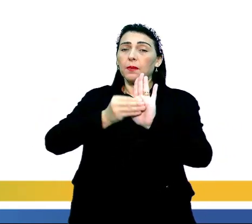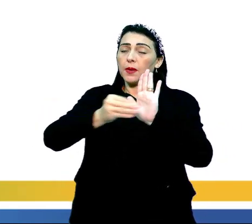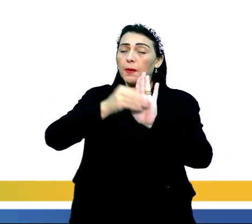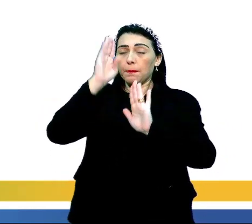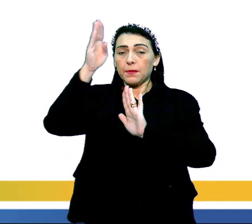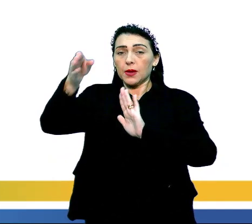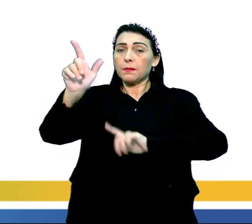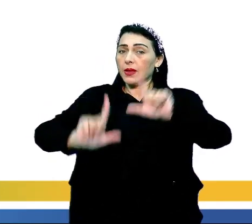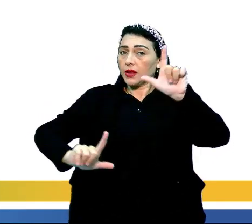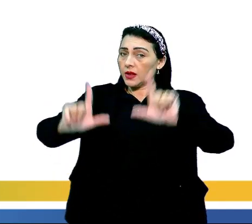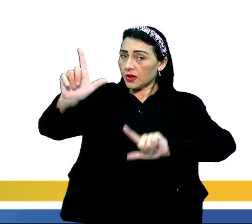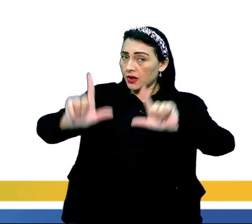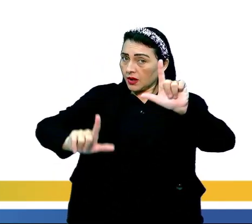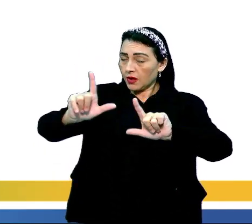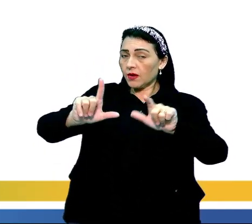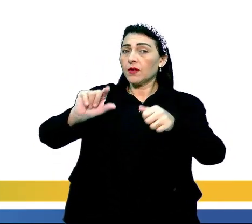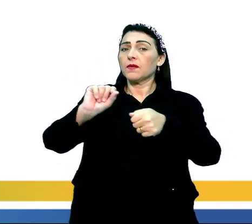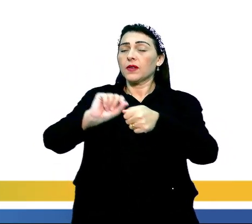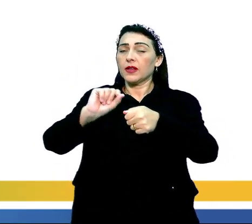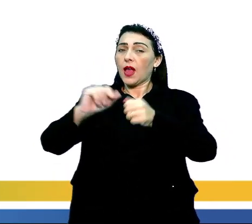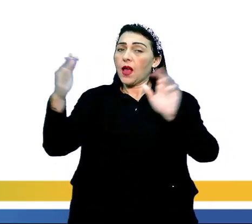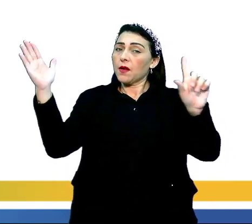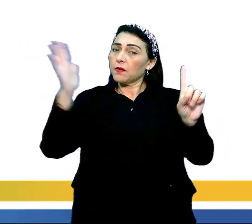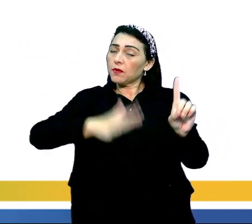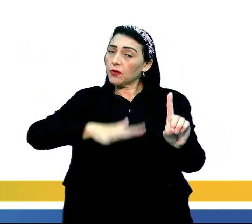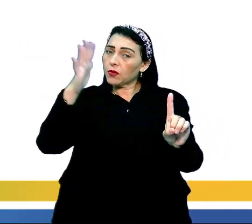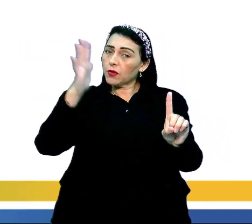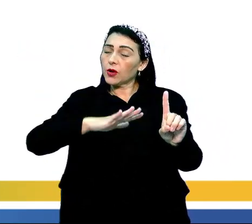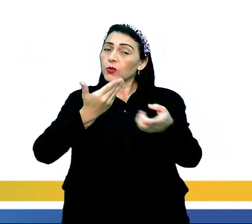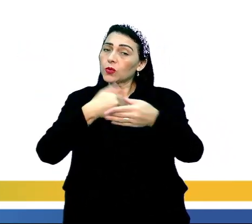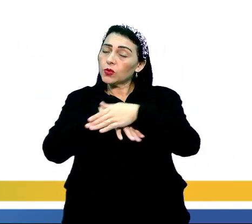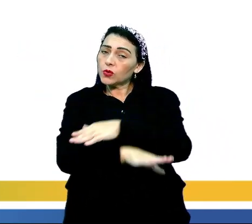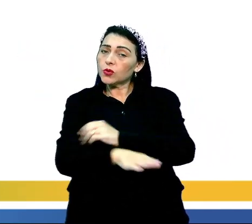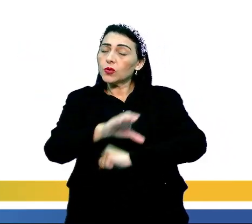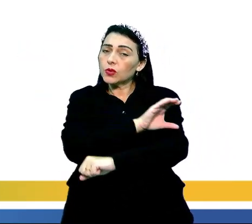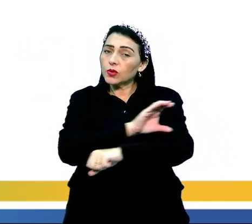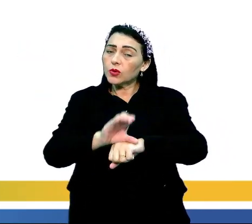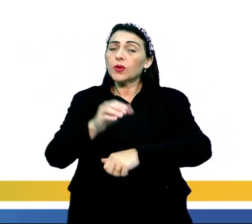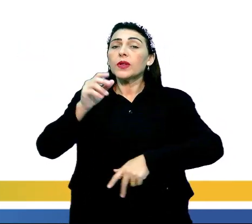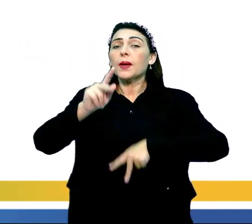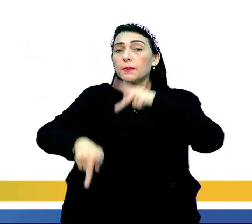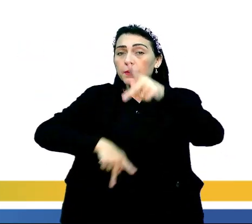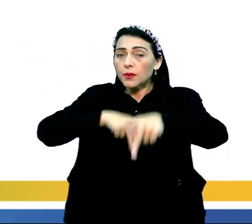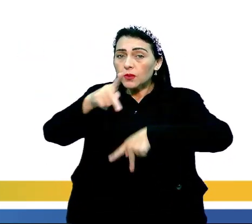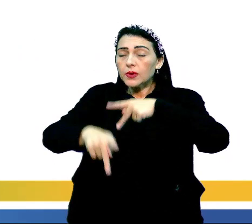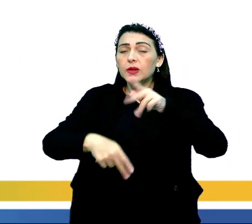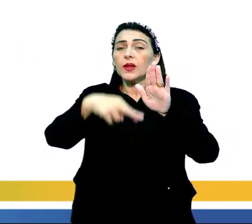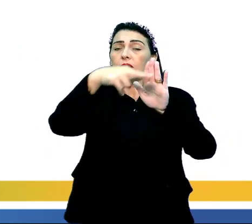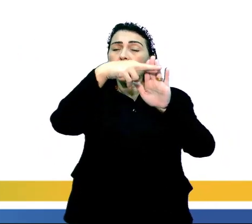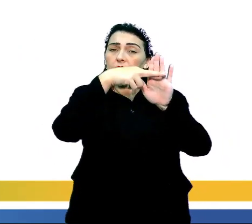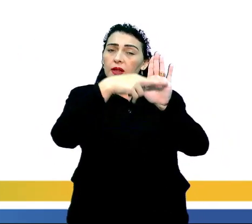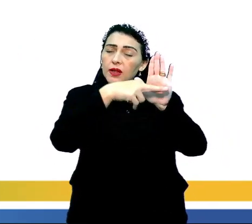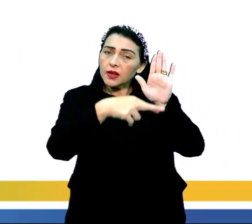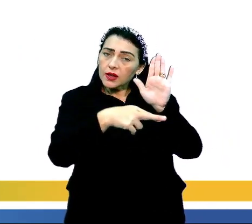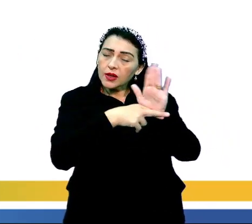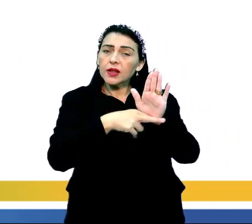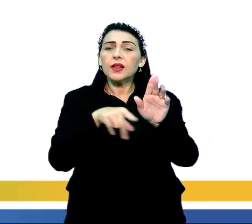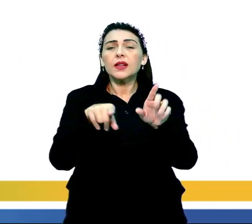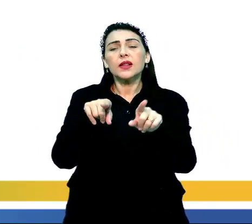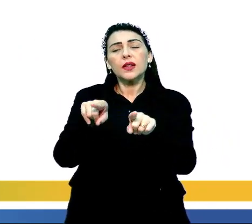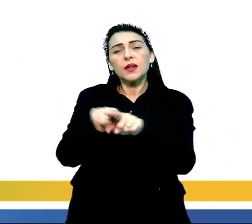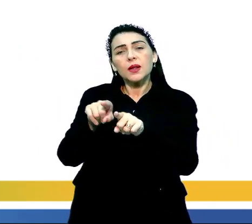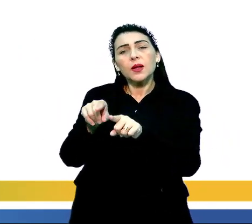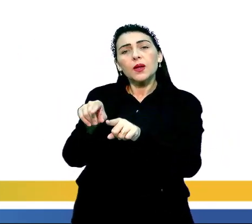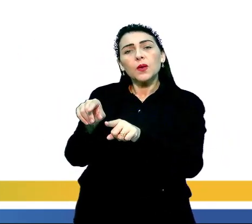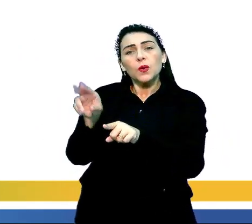pela televisiva, exercem forte influência nos hábitos e costumes da população, ditando regras de conduta e consumo,